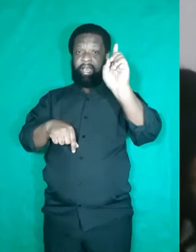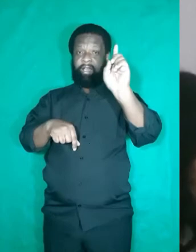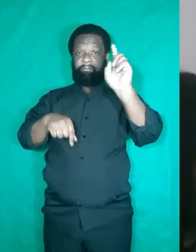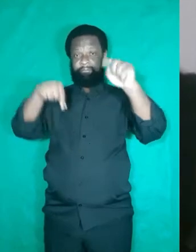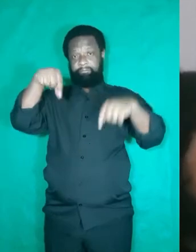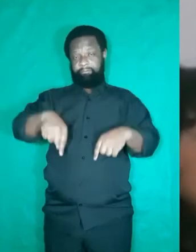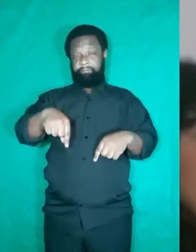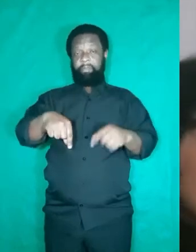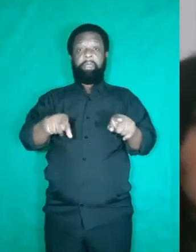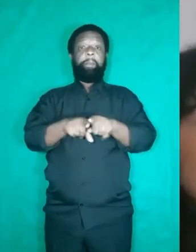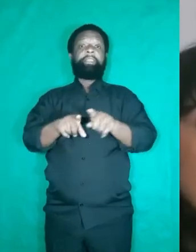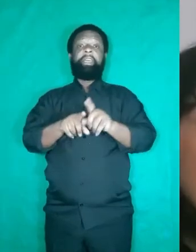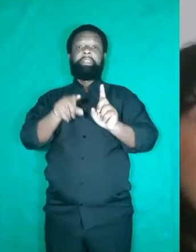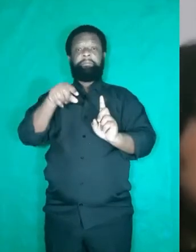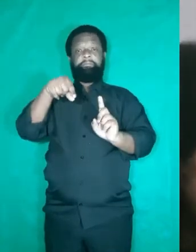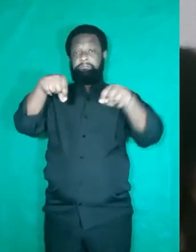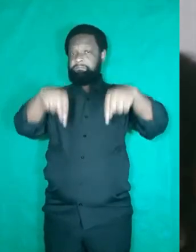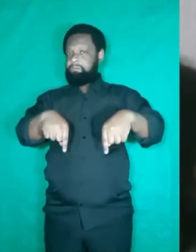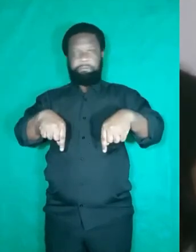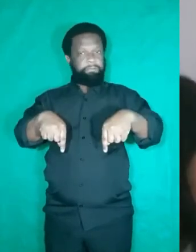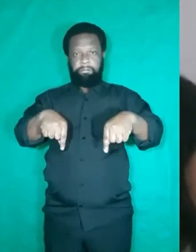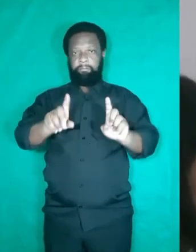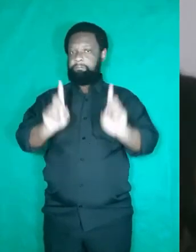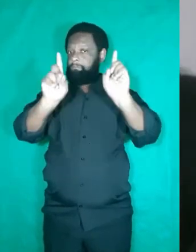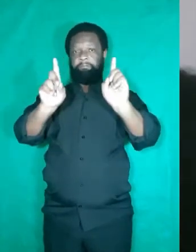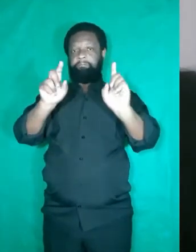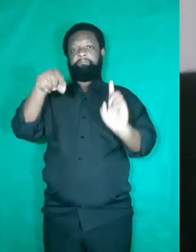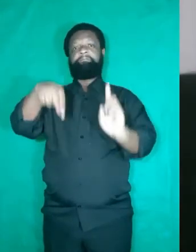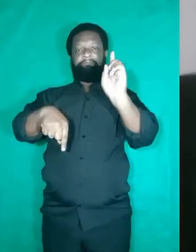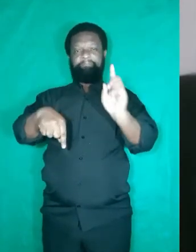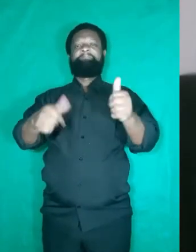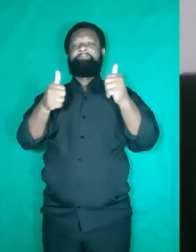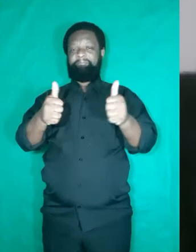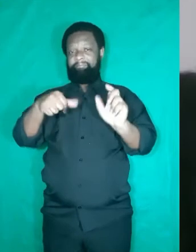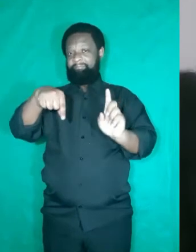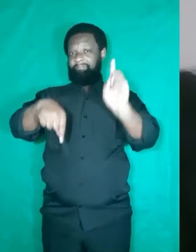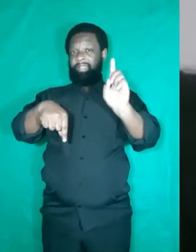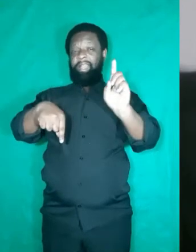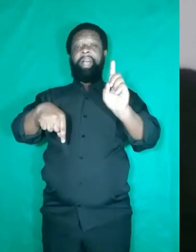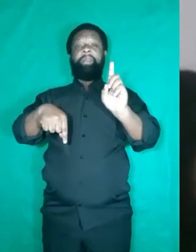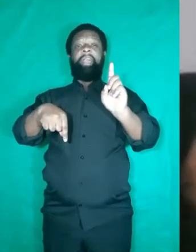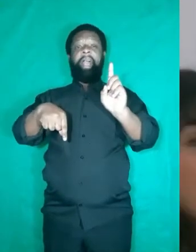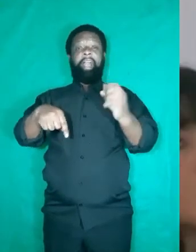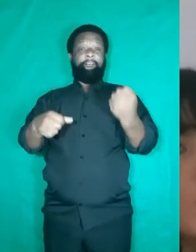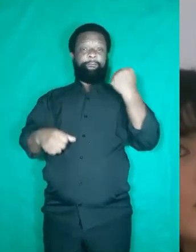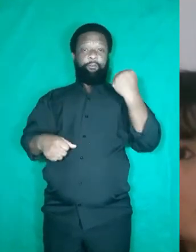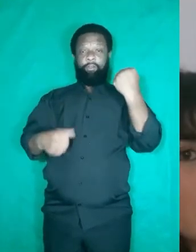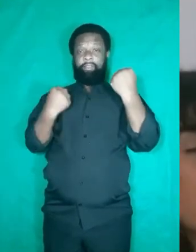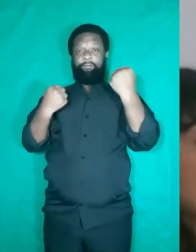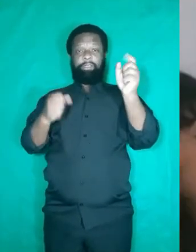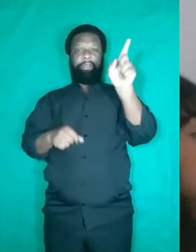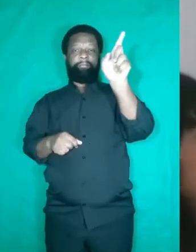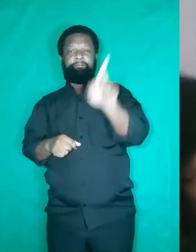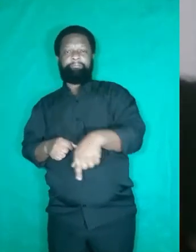vertical, e em sentidos opostos. Então, quando isso acontece, eles se anulam.